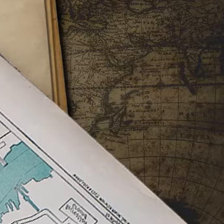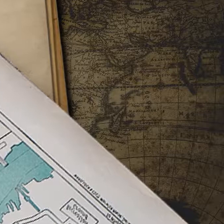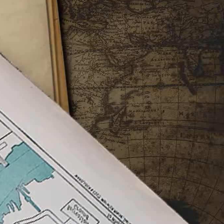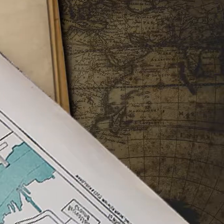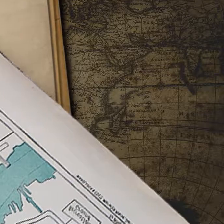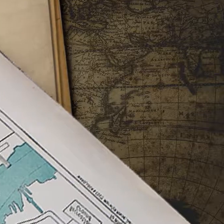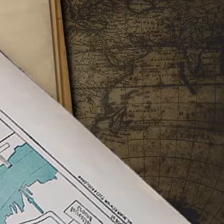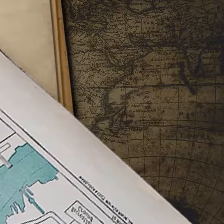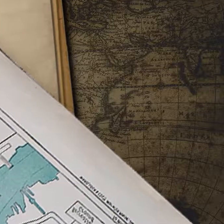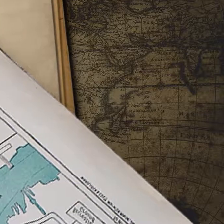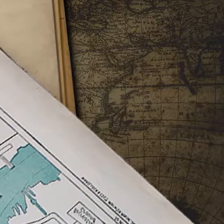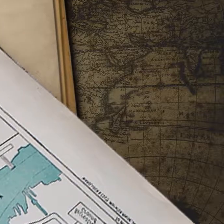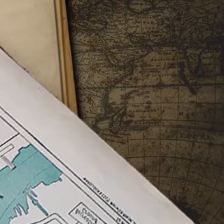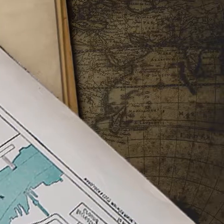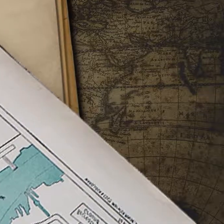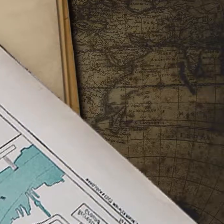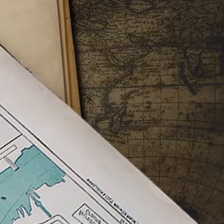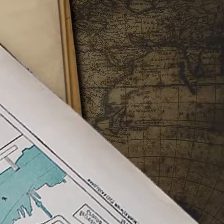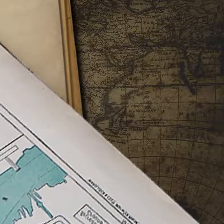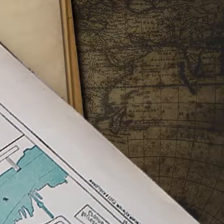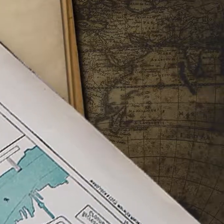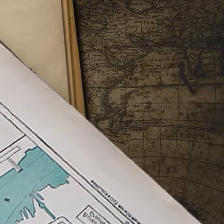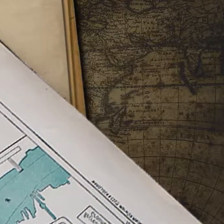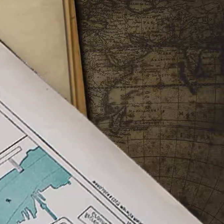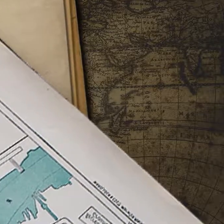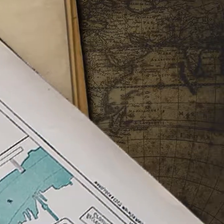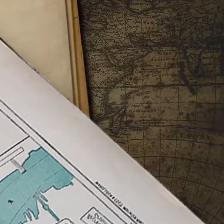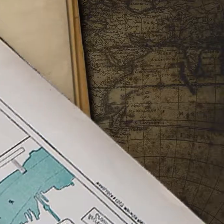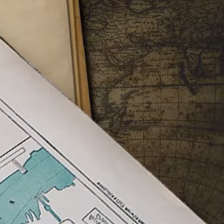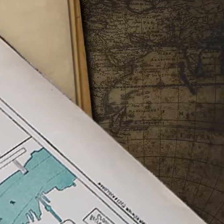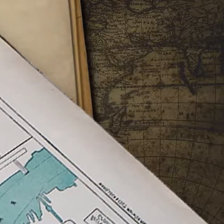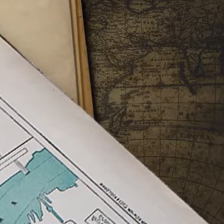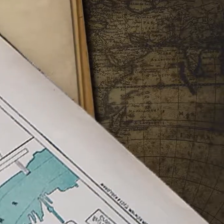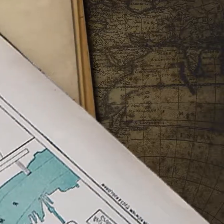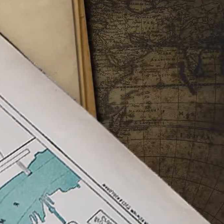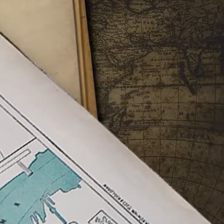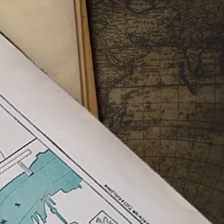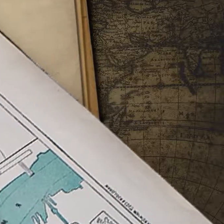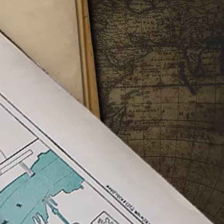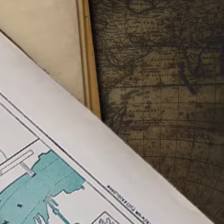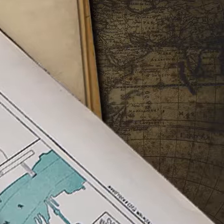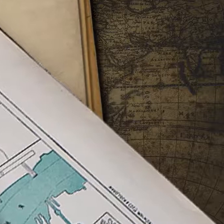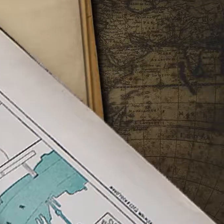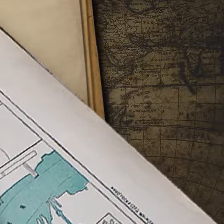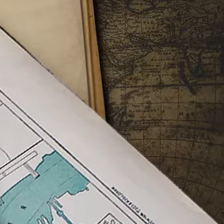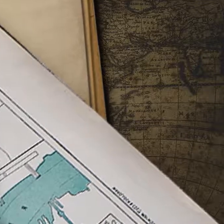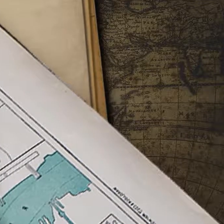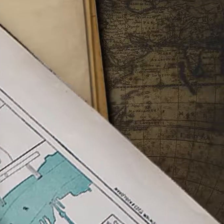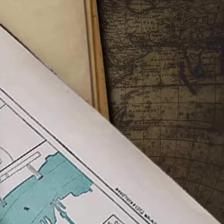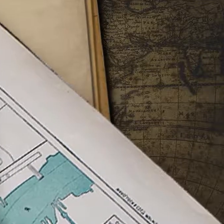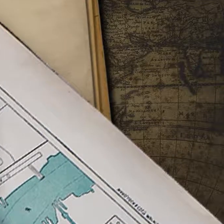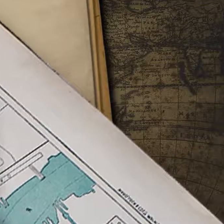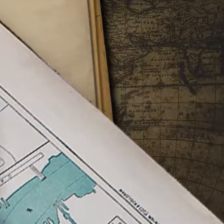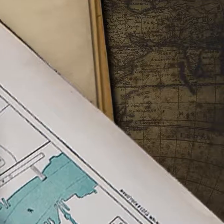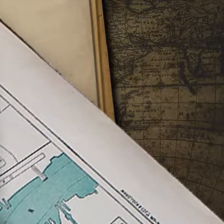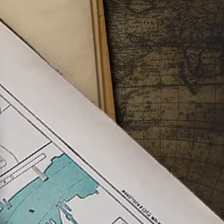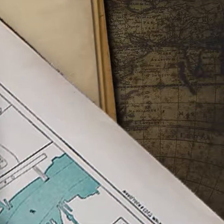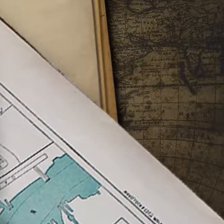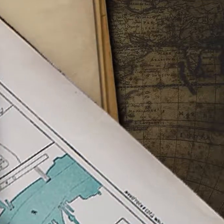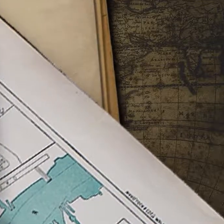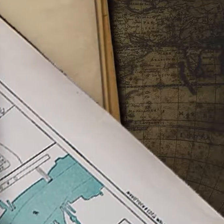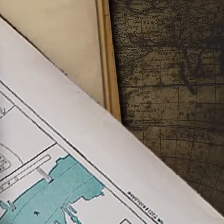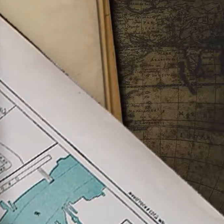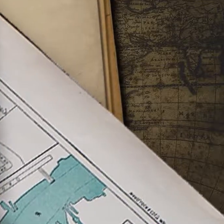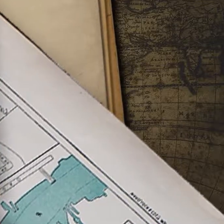Sr. Fogg, com os punhos cerrados e os braços abertos, encara o comandante Andrew Speed no navio. Andrew Speed é um